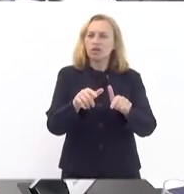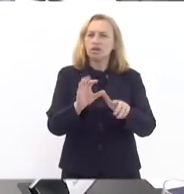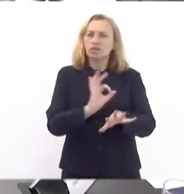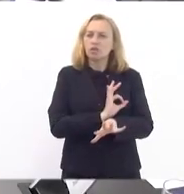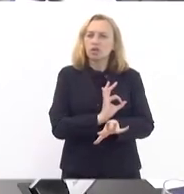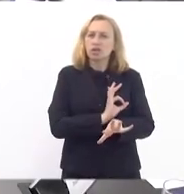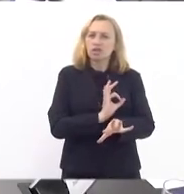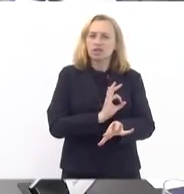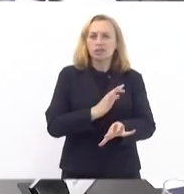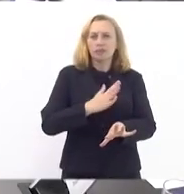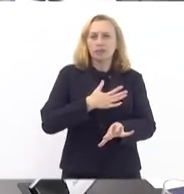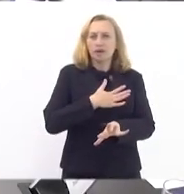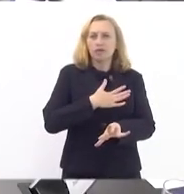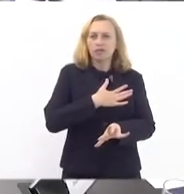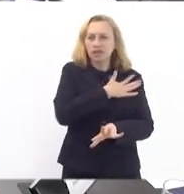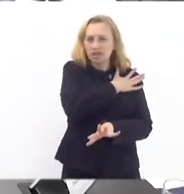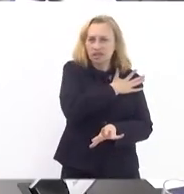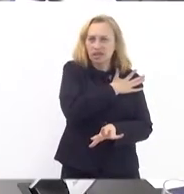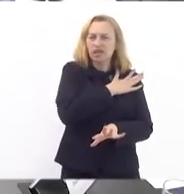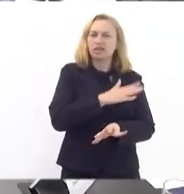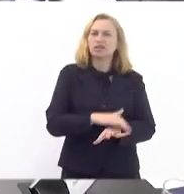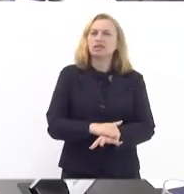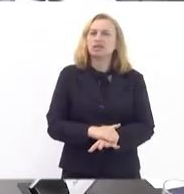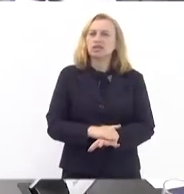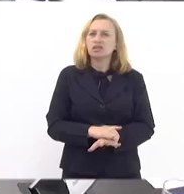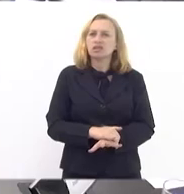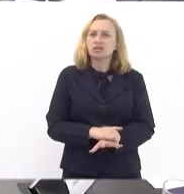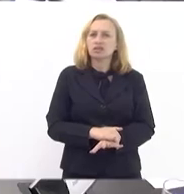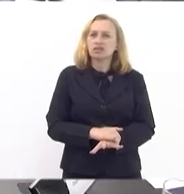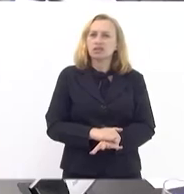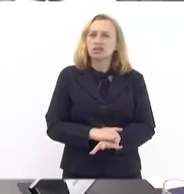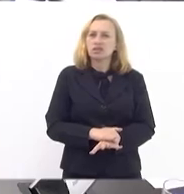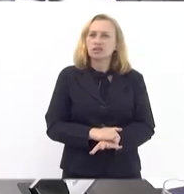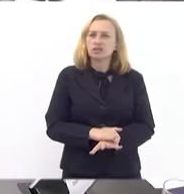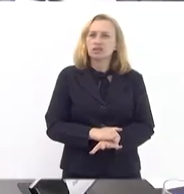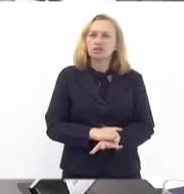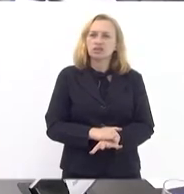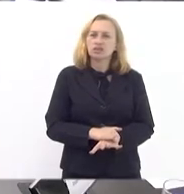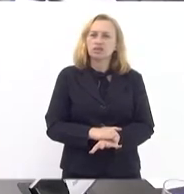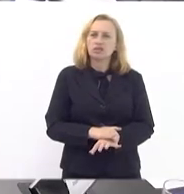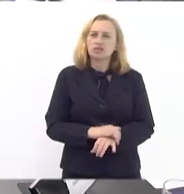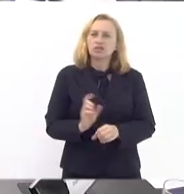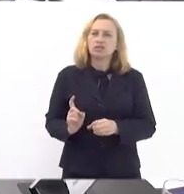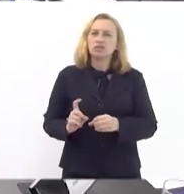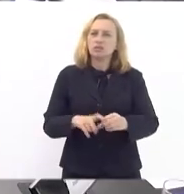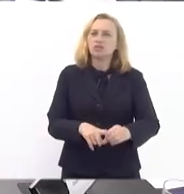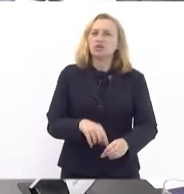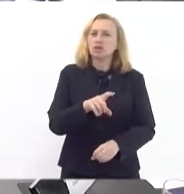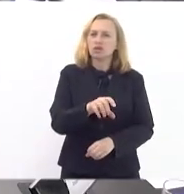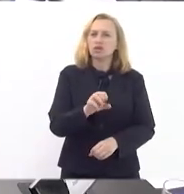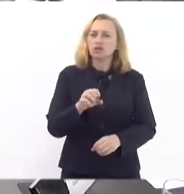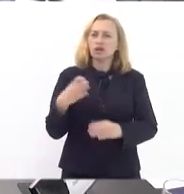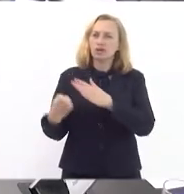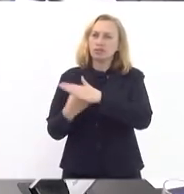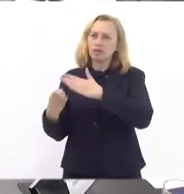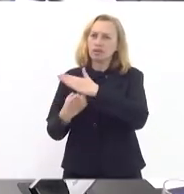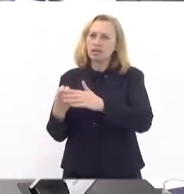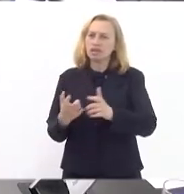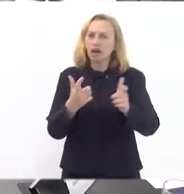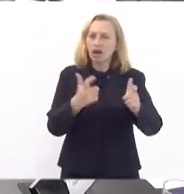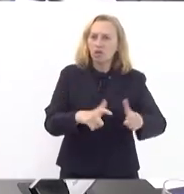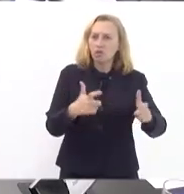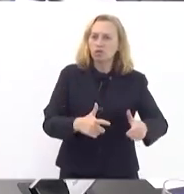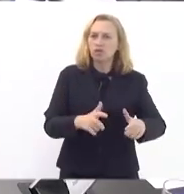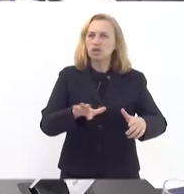polícia militar na aqueles convênios com outros ele ele trabalha neste convênio então fica gerenciado pela SuperVia onde e quando eles vão trabalhar